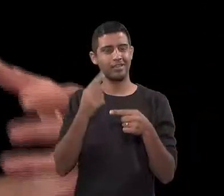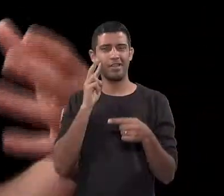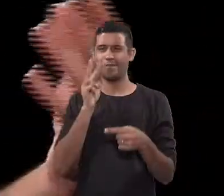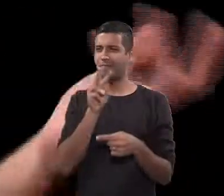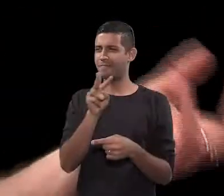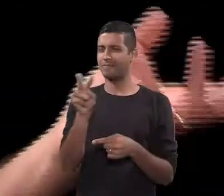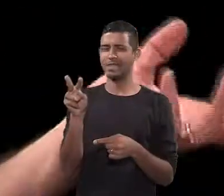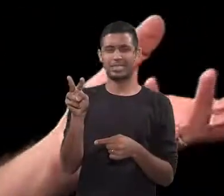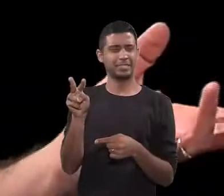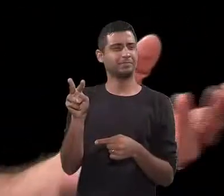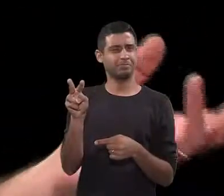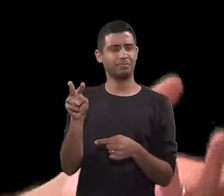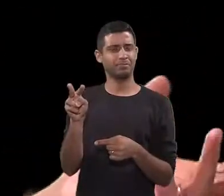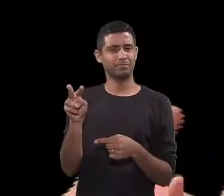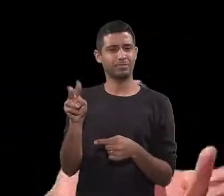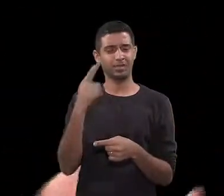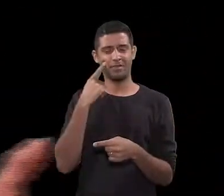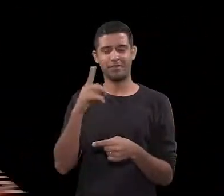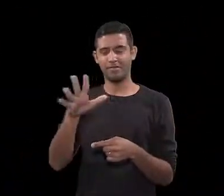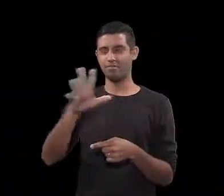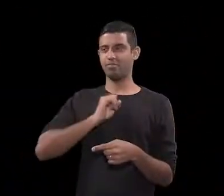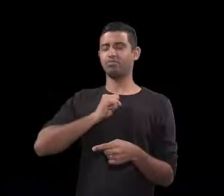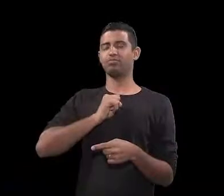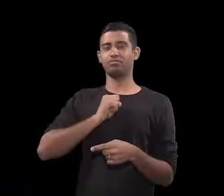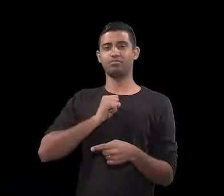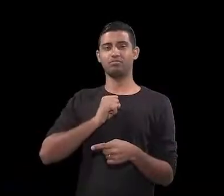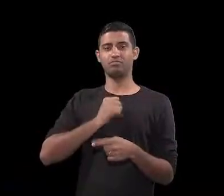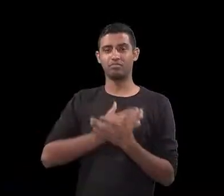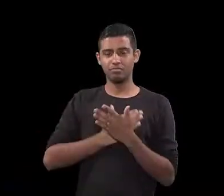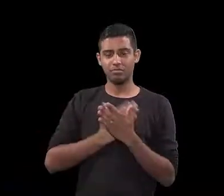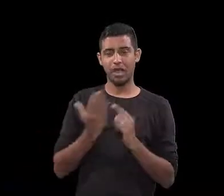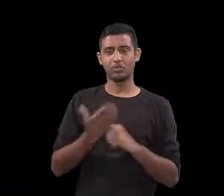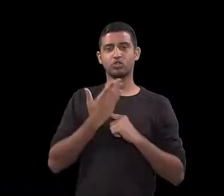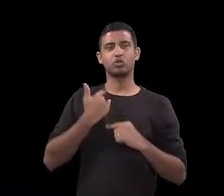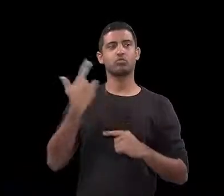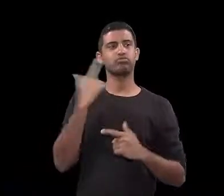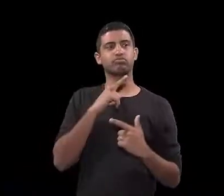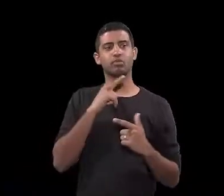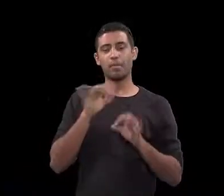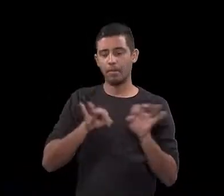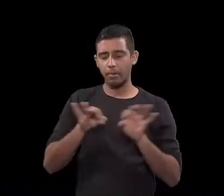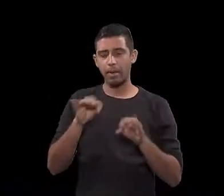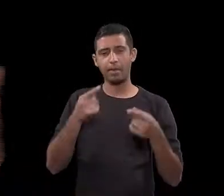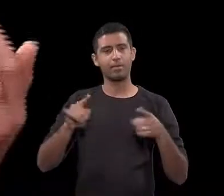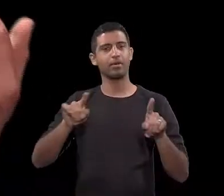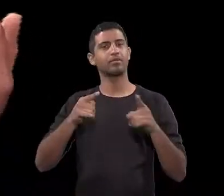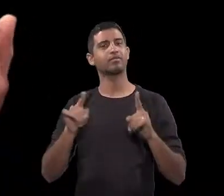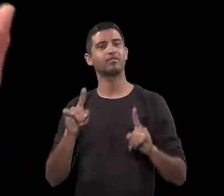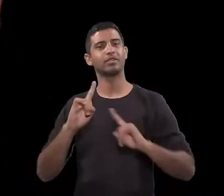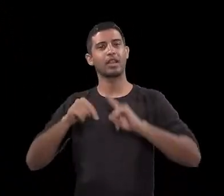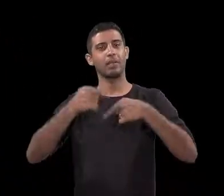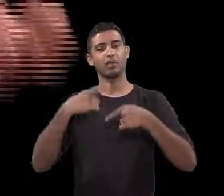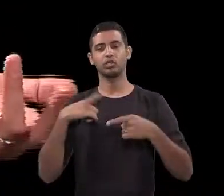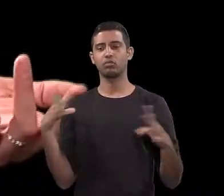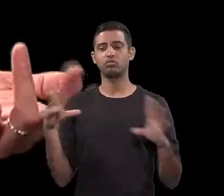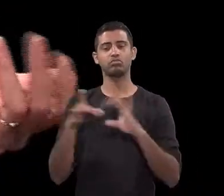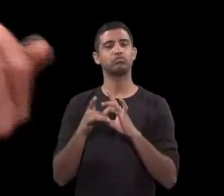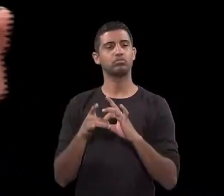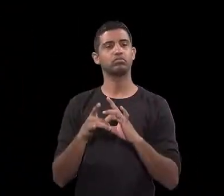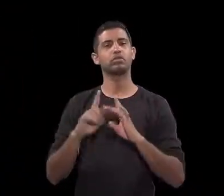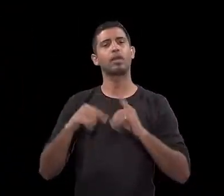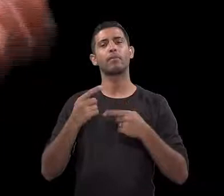combinação, a realidade social que tínhamos, e para mim a música sempre foi uma fonte de inspiração. Cheguei depois